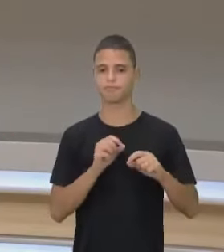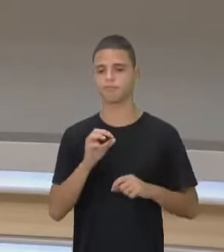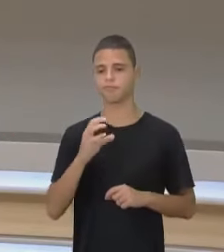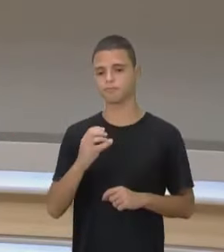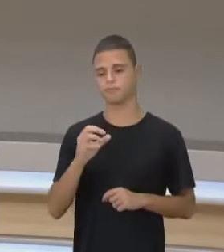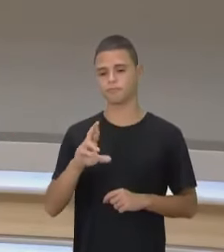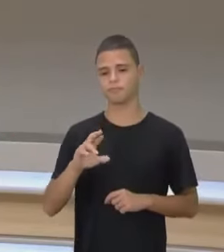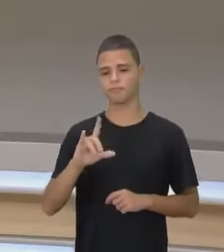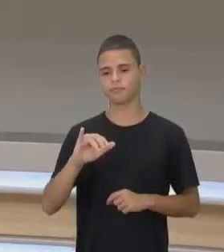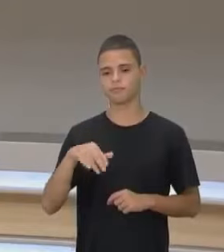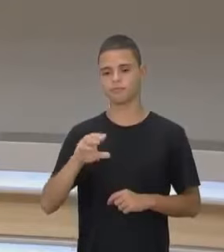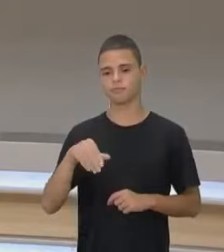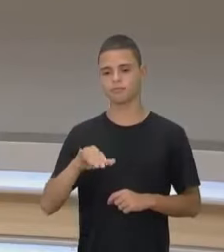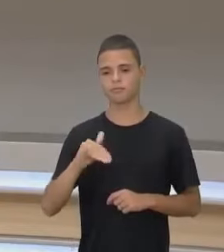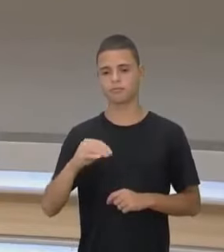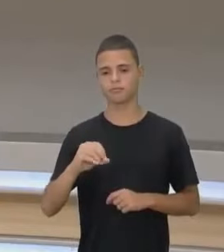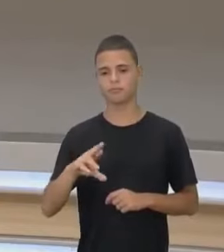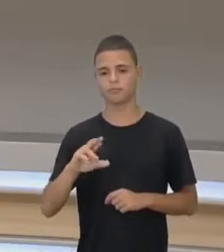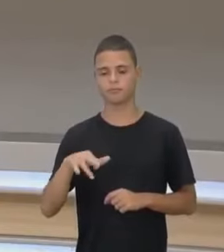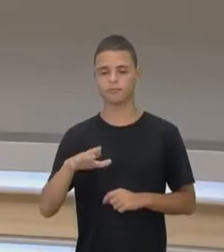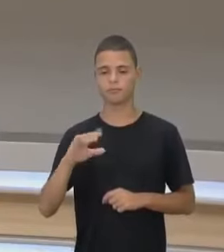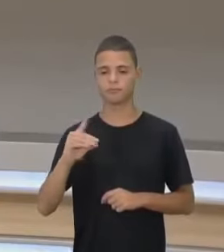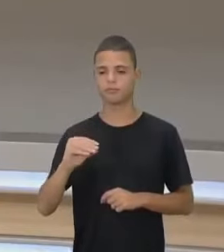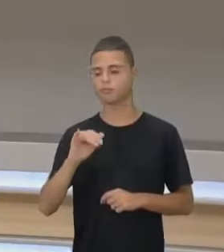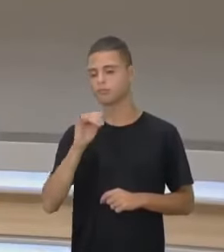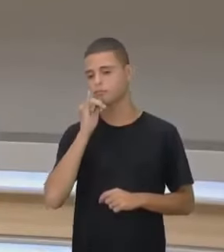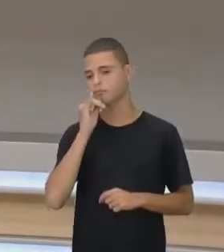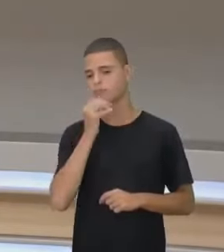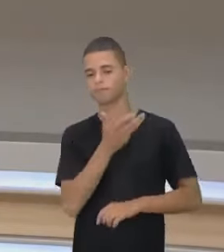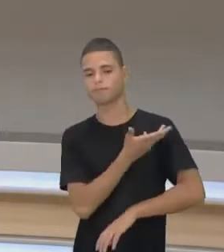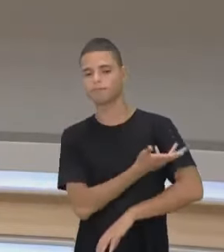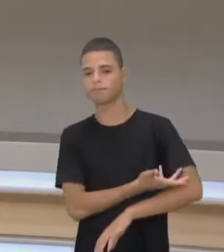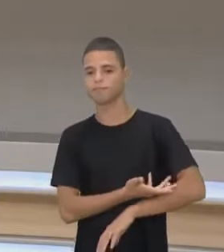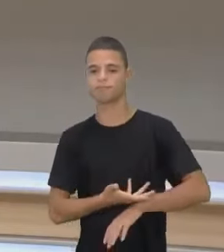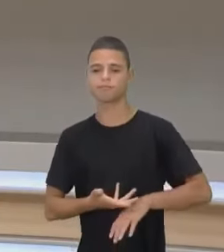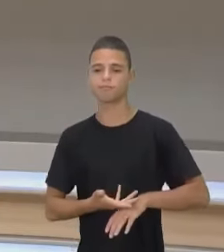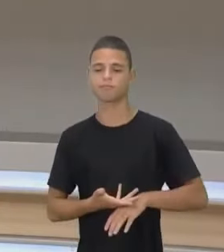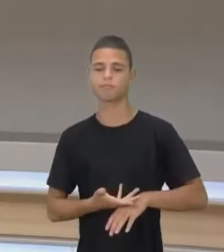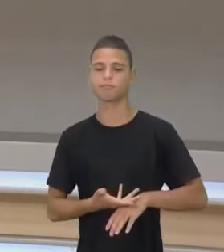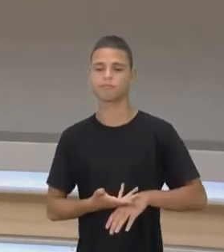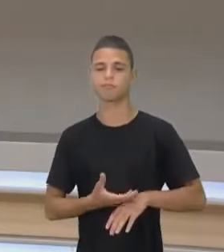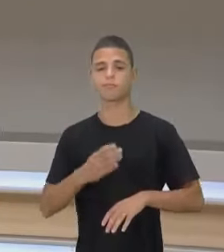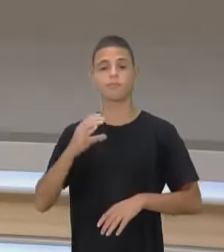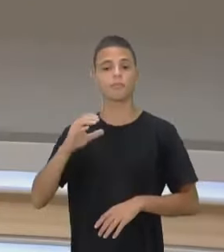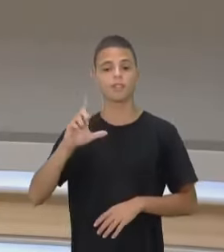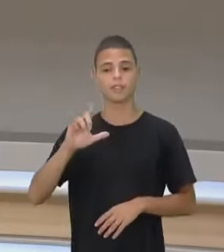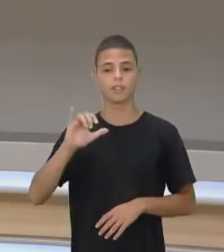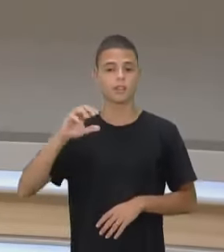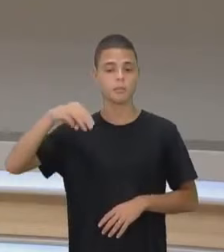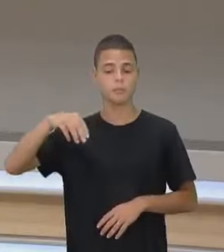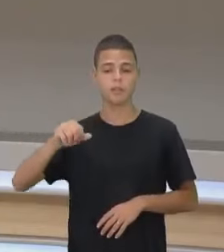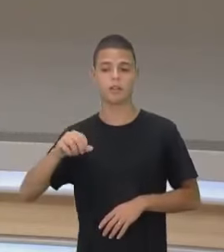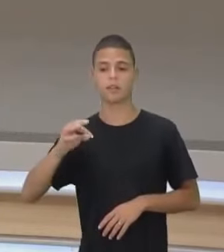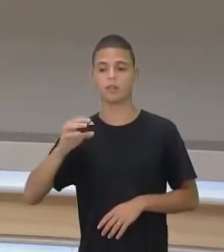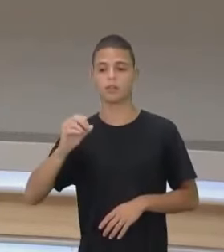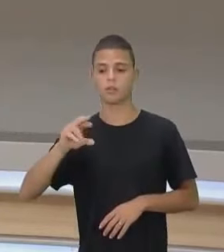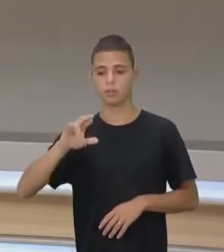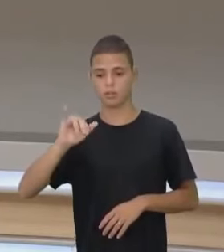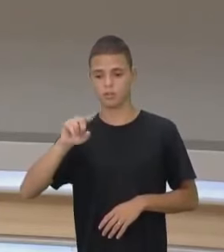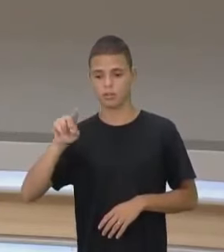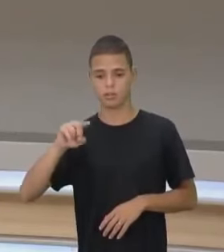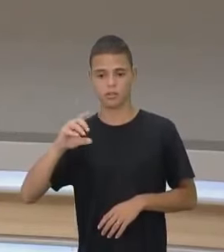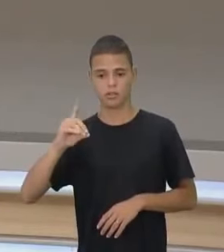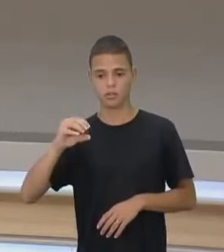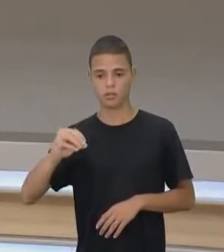climatológico. Então uma seca, como ela se estende, eu não falo que é um evento meteorológico, ela é climatológica. Porque demora, né,